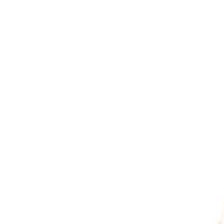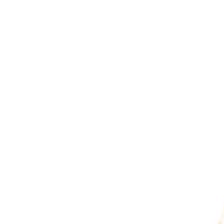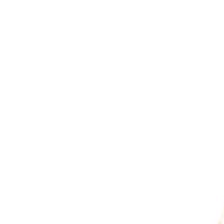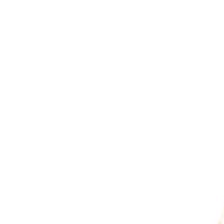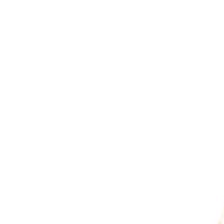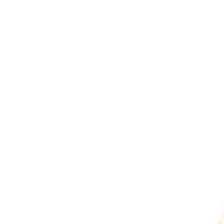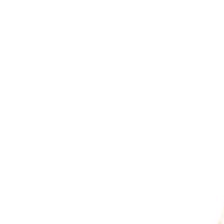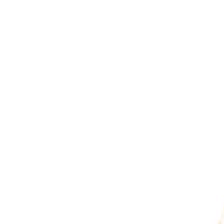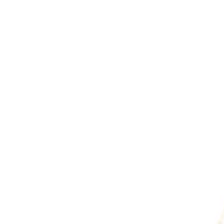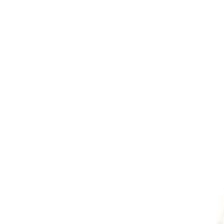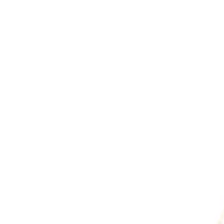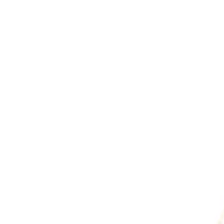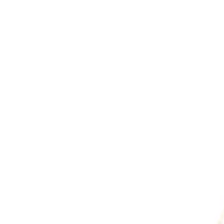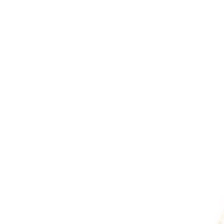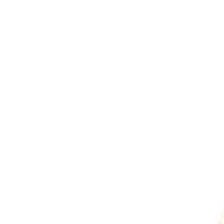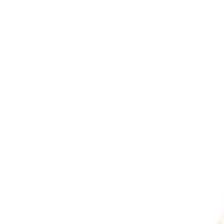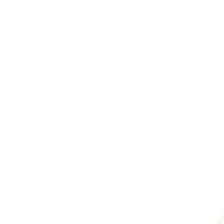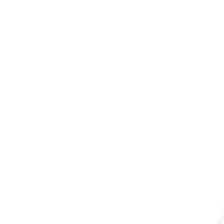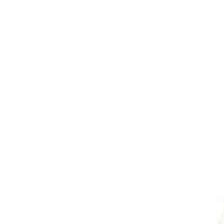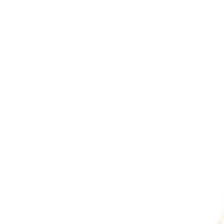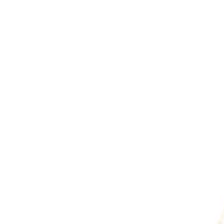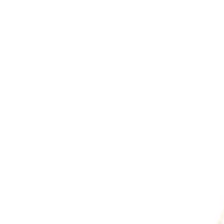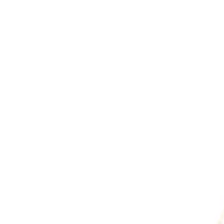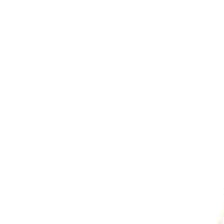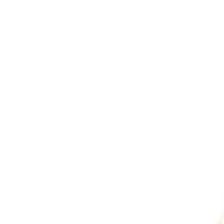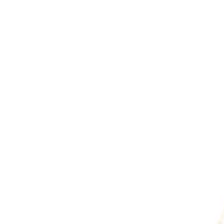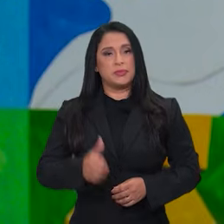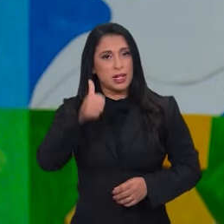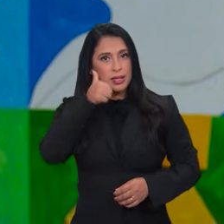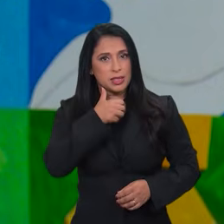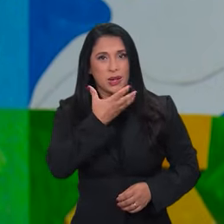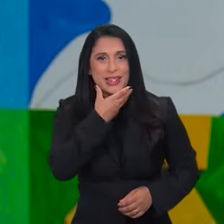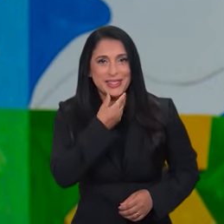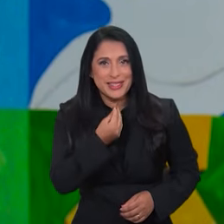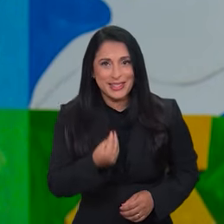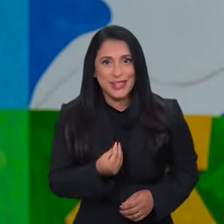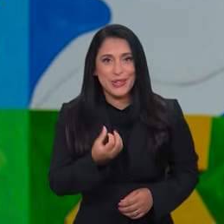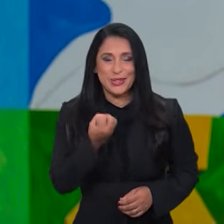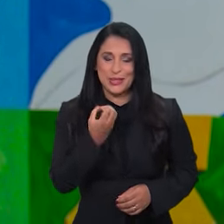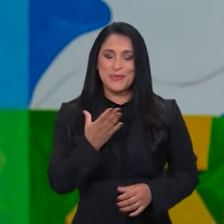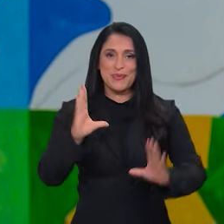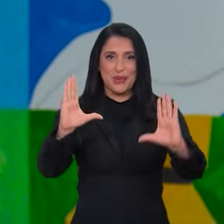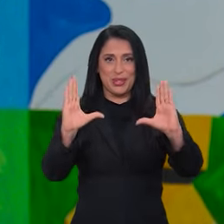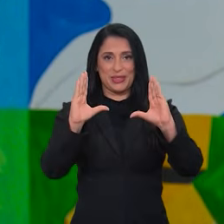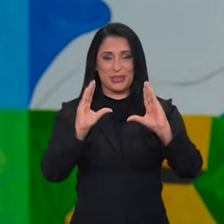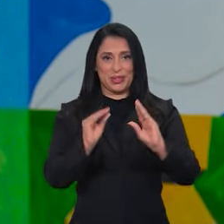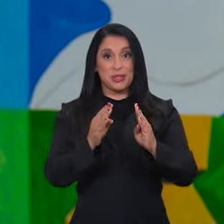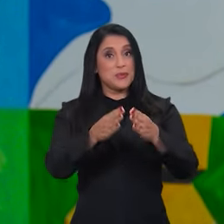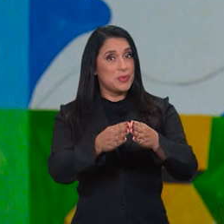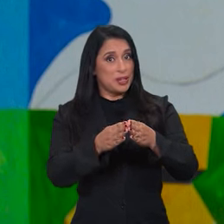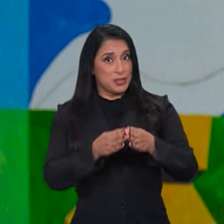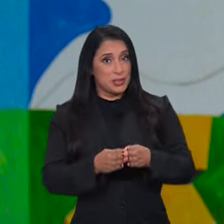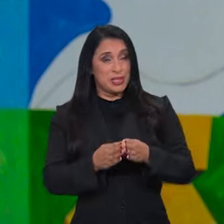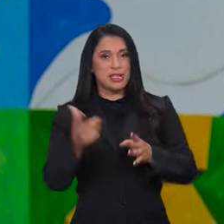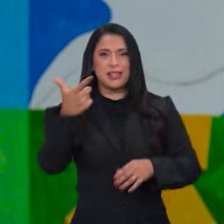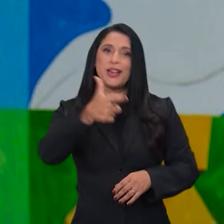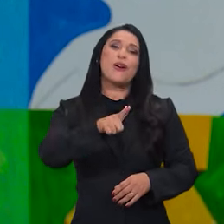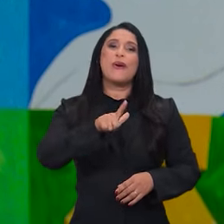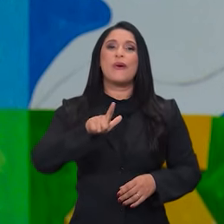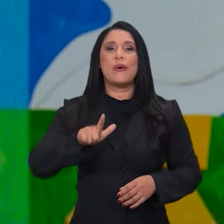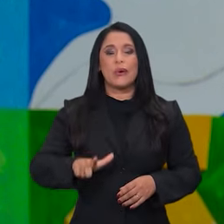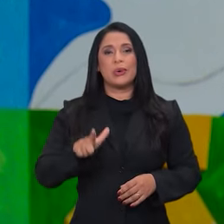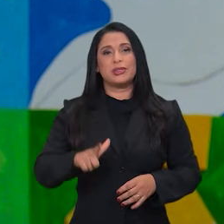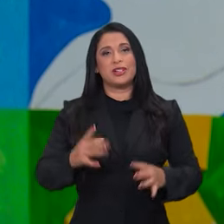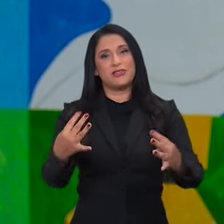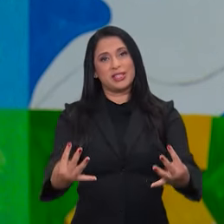Tribunal Superior Eleitoral ministra Carmen Lúcia senhoras e senhores boa noite peço licença para mais